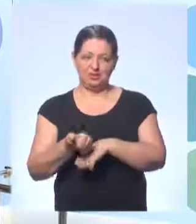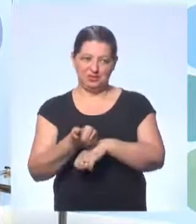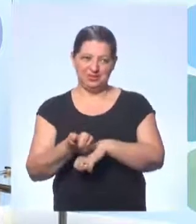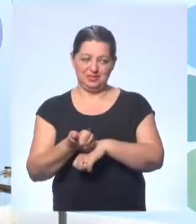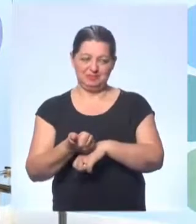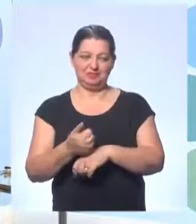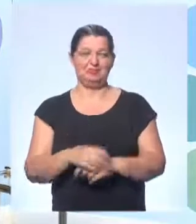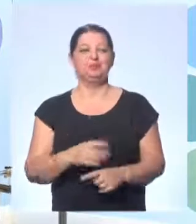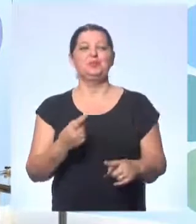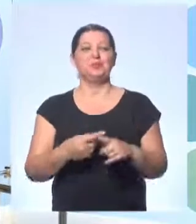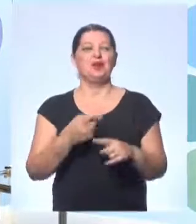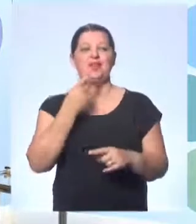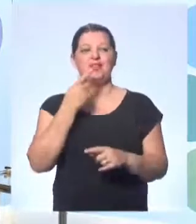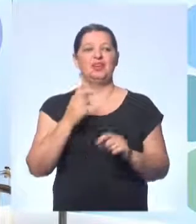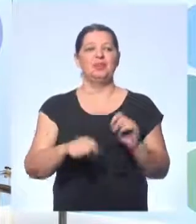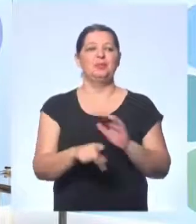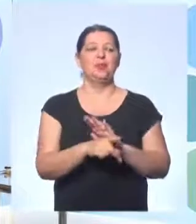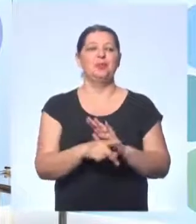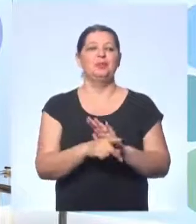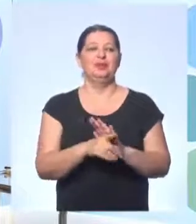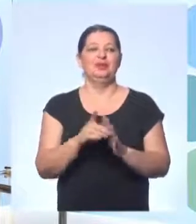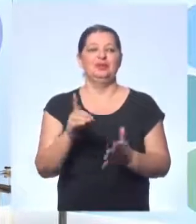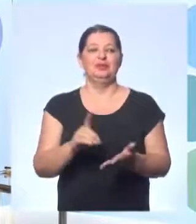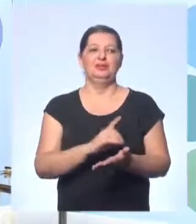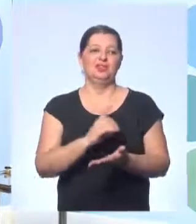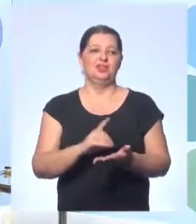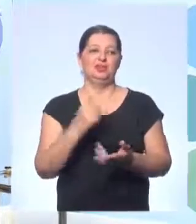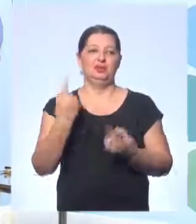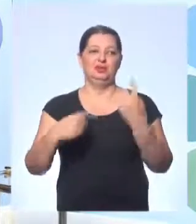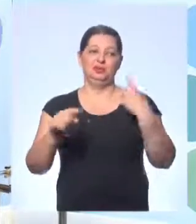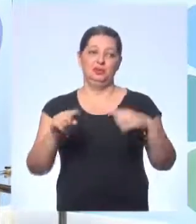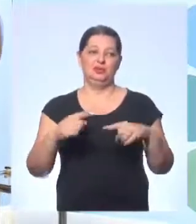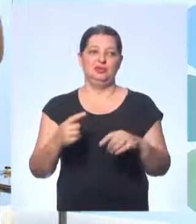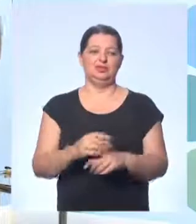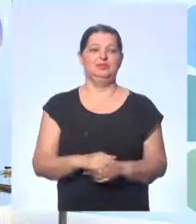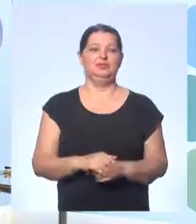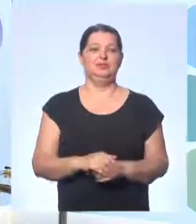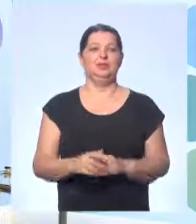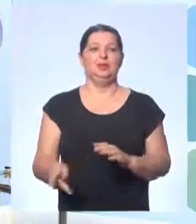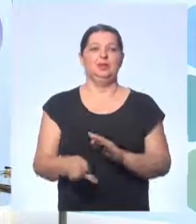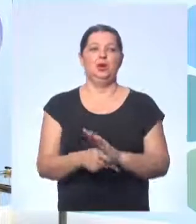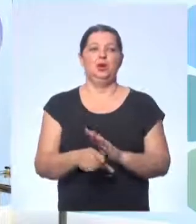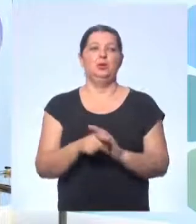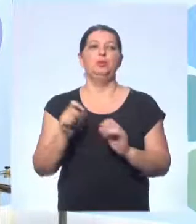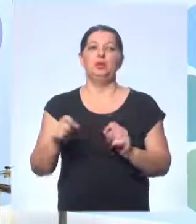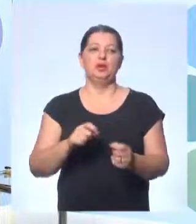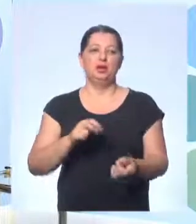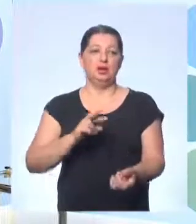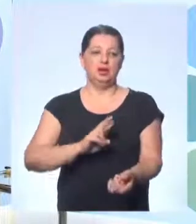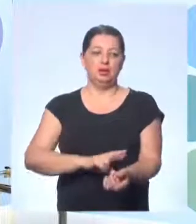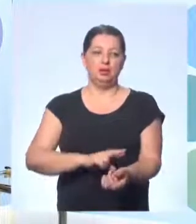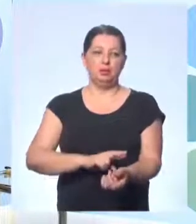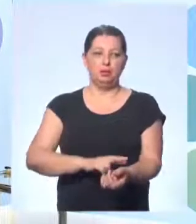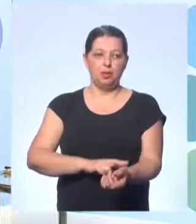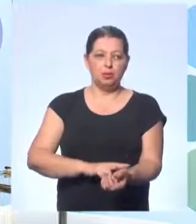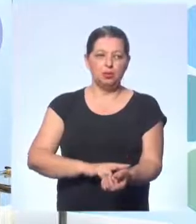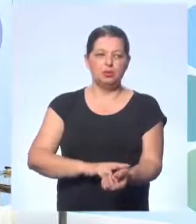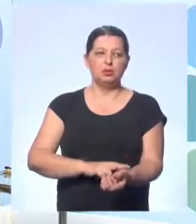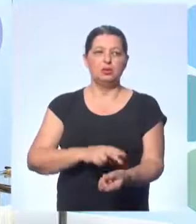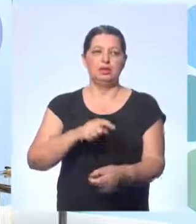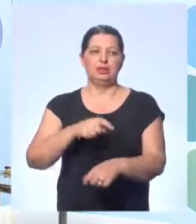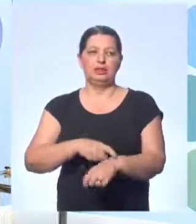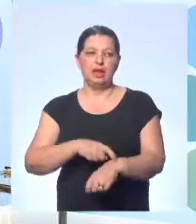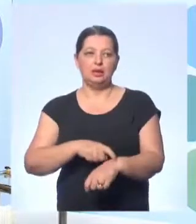músicos dizem, né? Pelo menos no dicionário de música diz, que é assim, o pulso é a sucessão de intervalos de